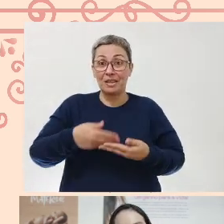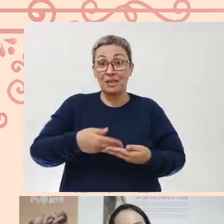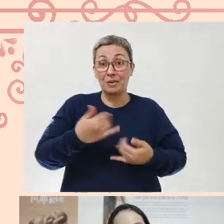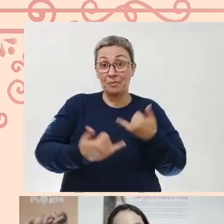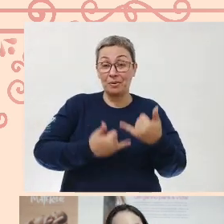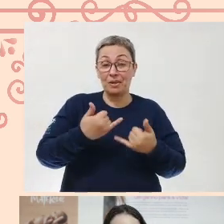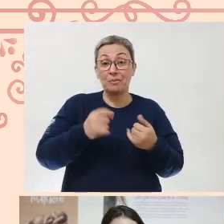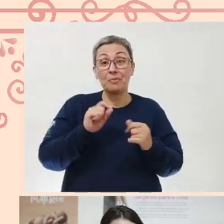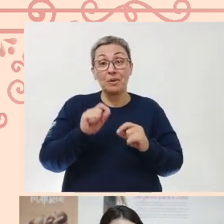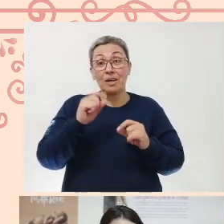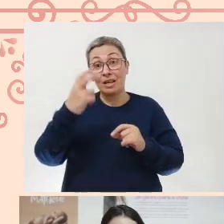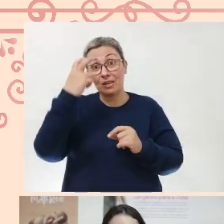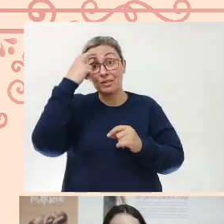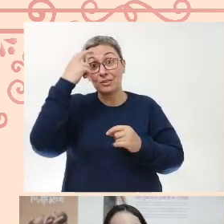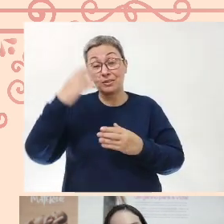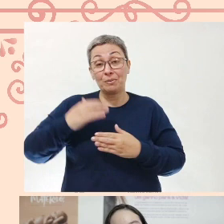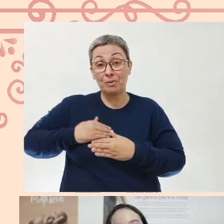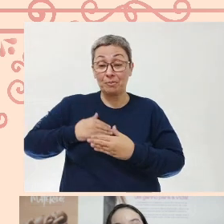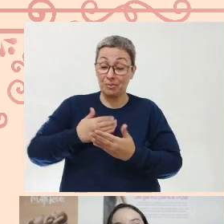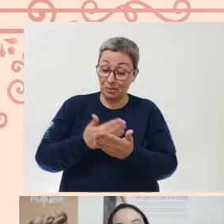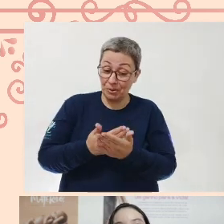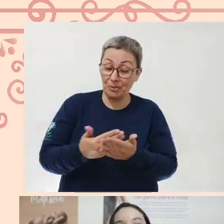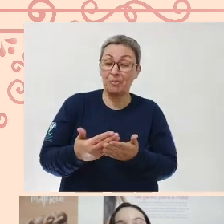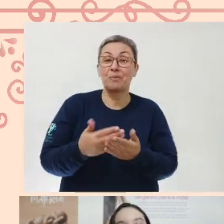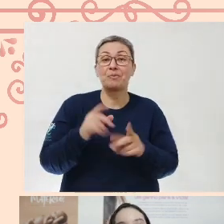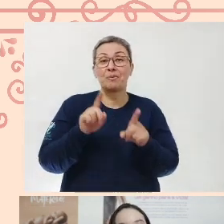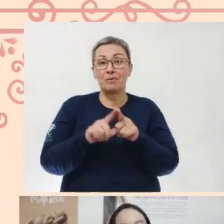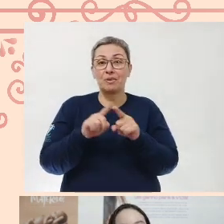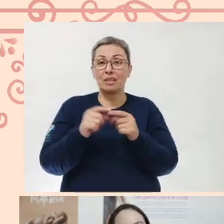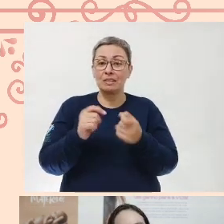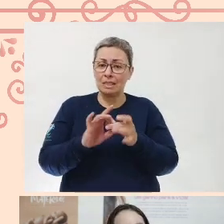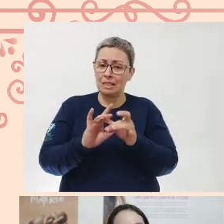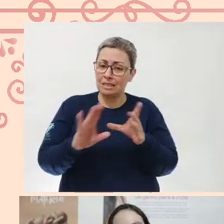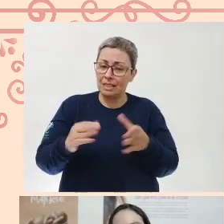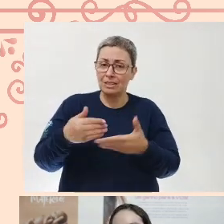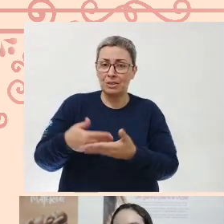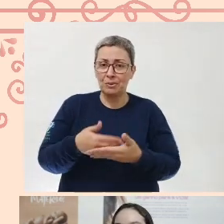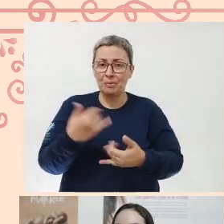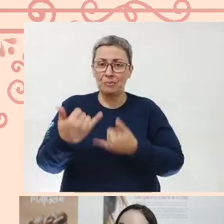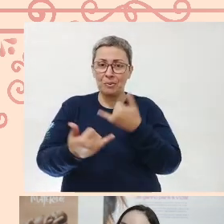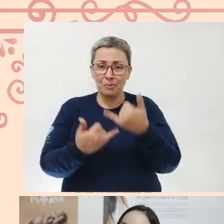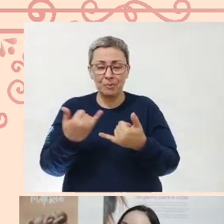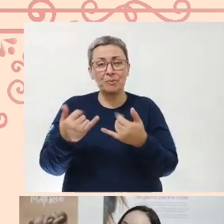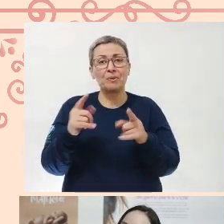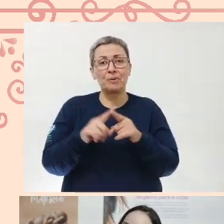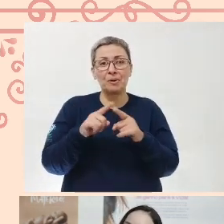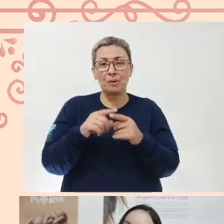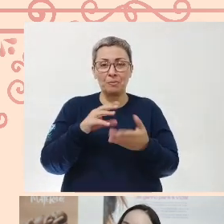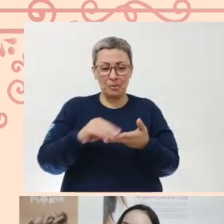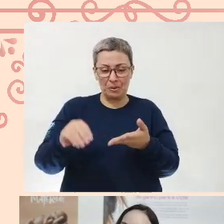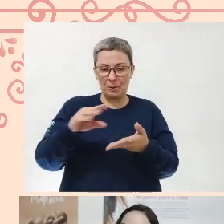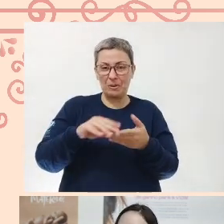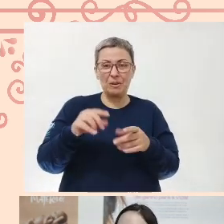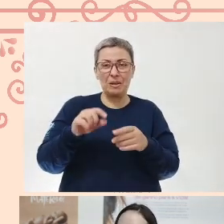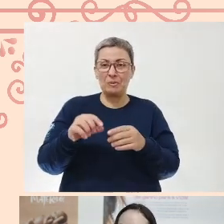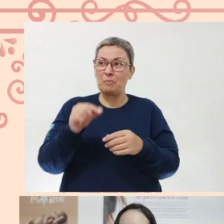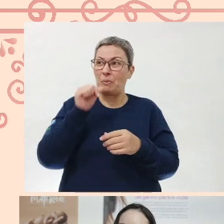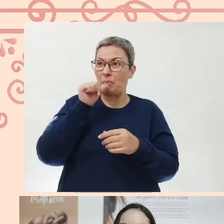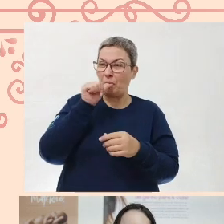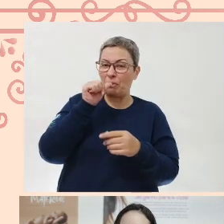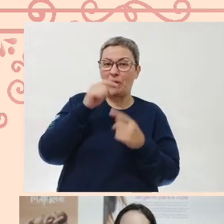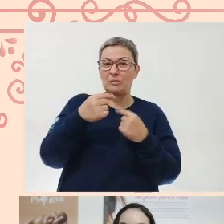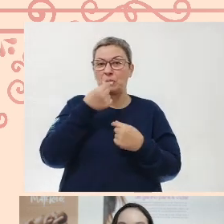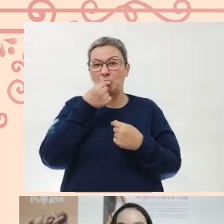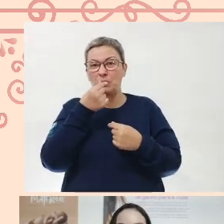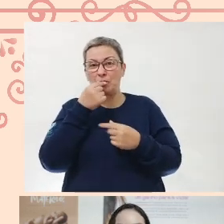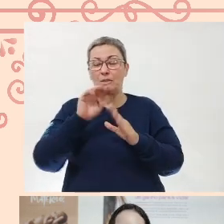está amamentando a bonequinha, né? Porque é assim que a cultura de uma amamentação começa, quando a gente deixa as bonecas, deixa essas